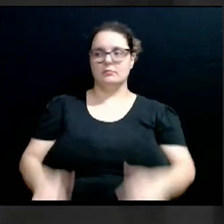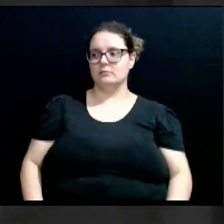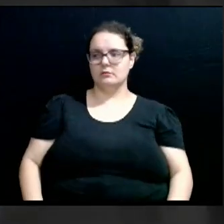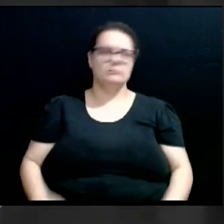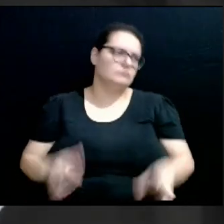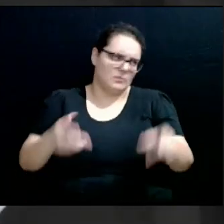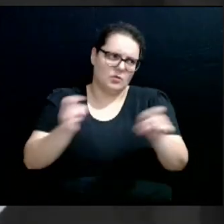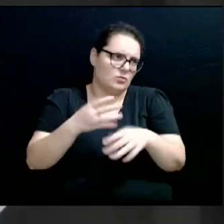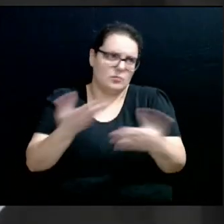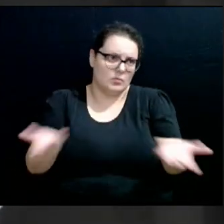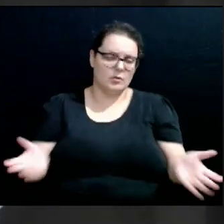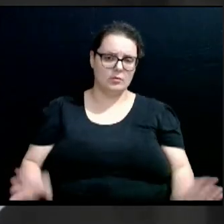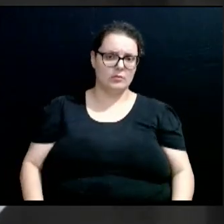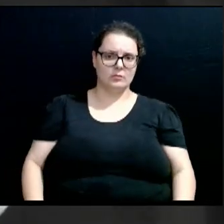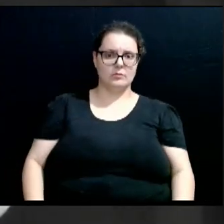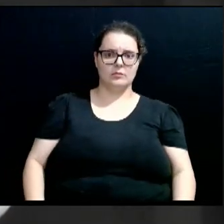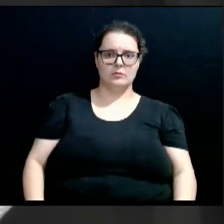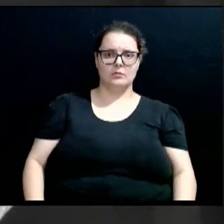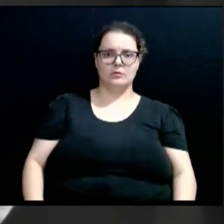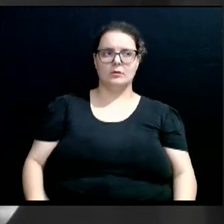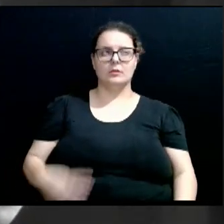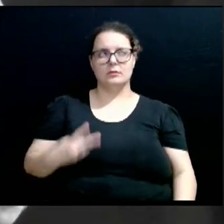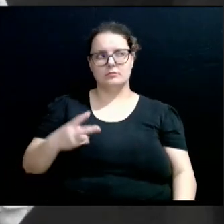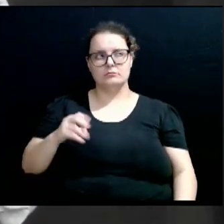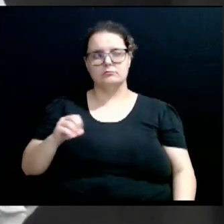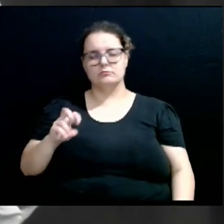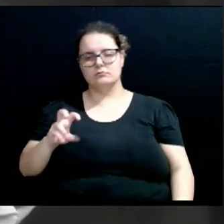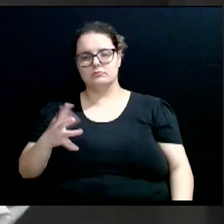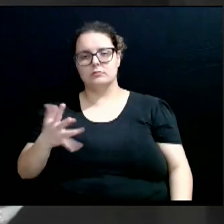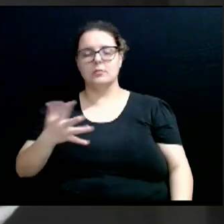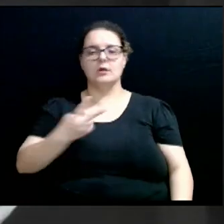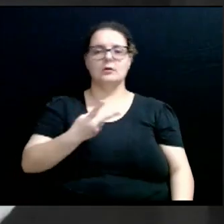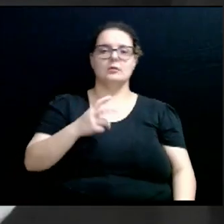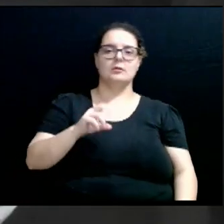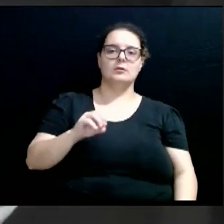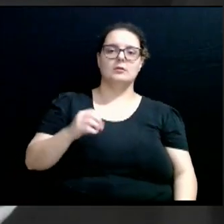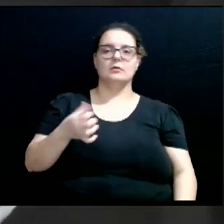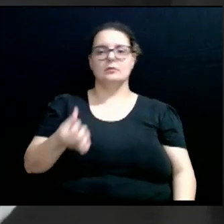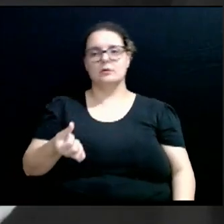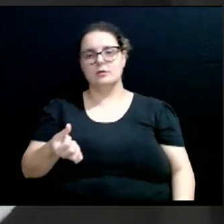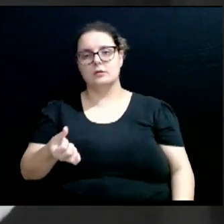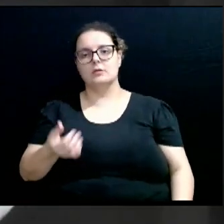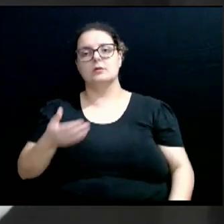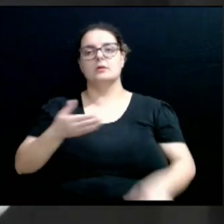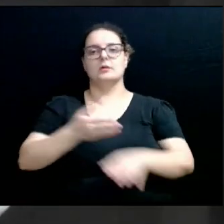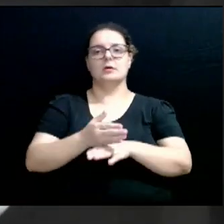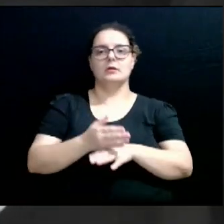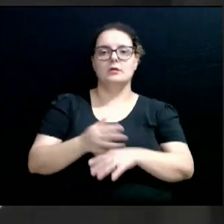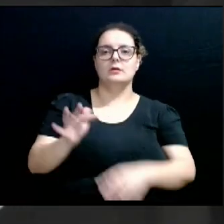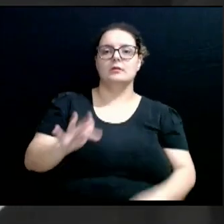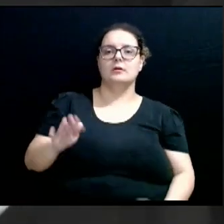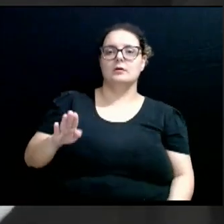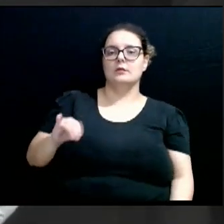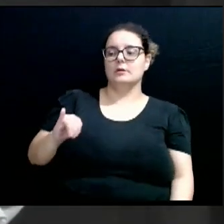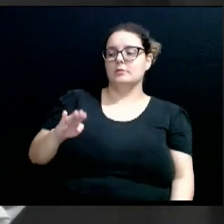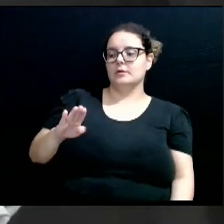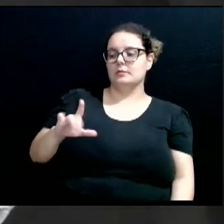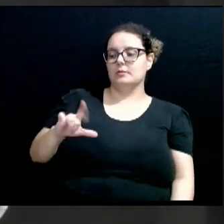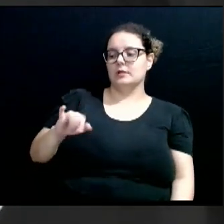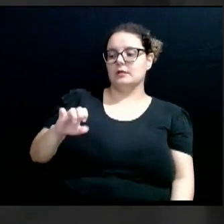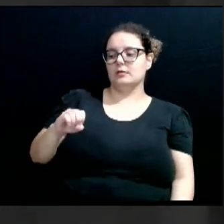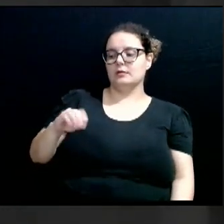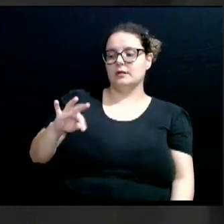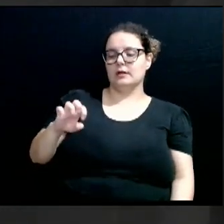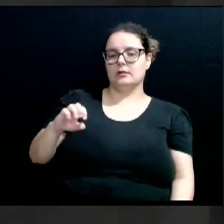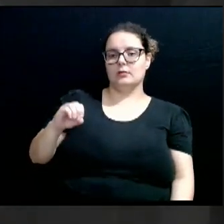Aí isso foi em 2005, 2006, eu entrei na faculdade de biblioteconomia, né? Porque aí falei, deixei lá, então